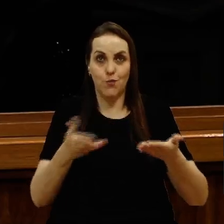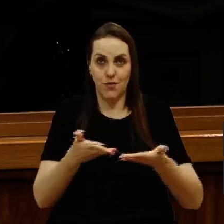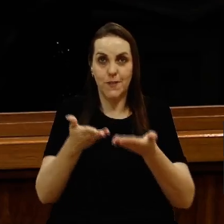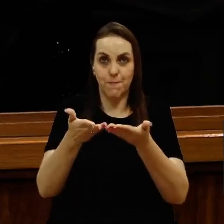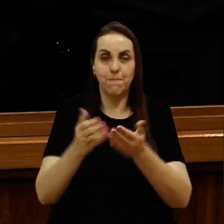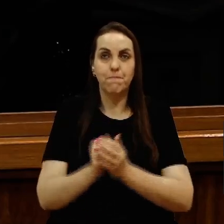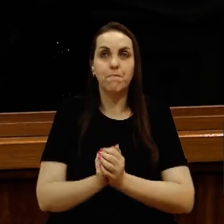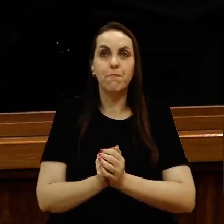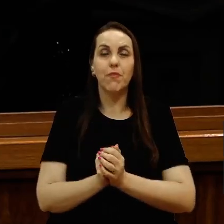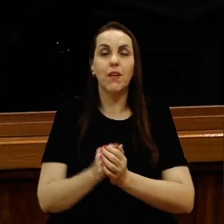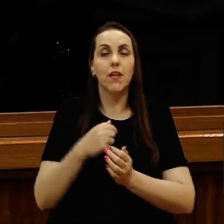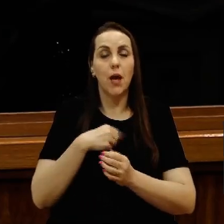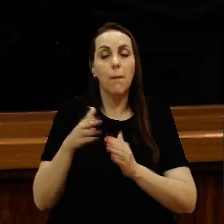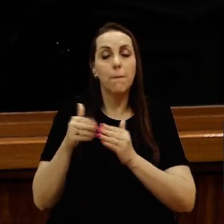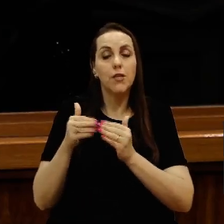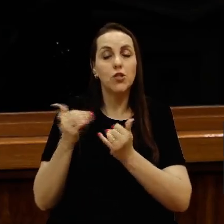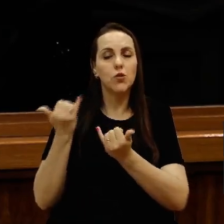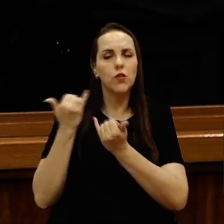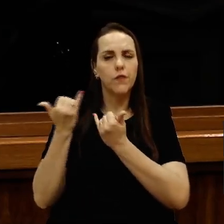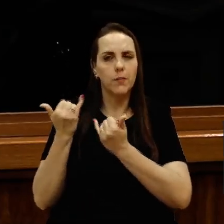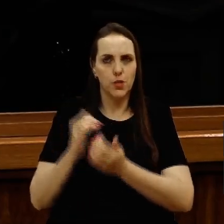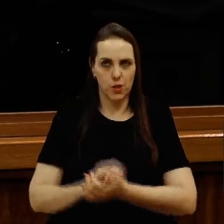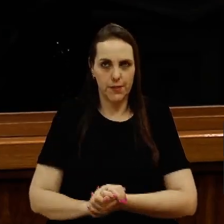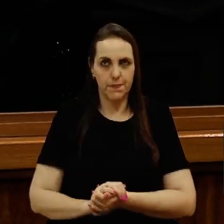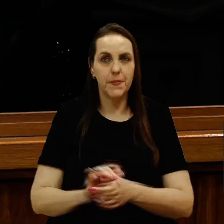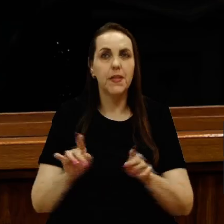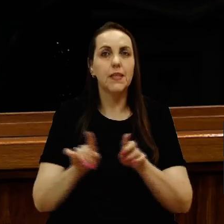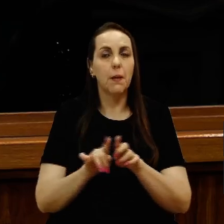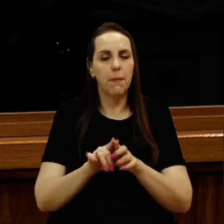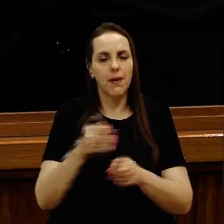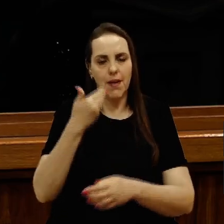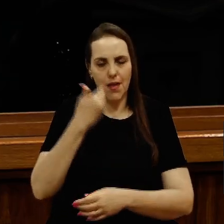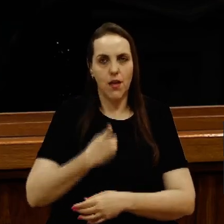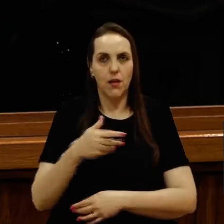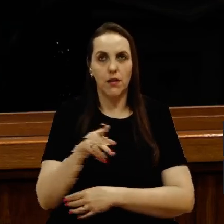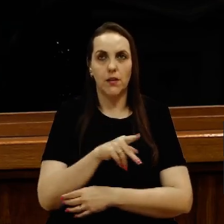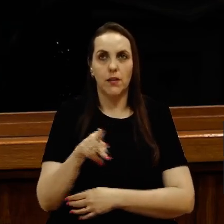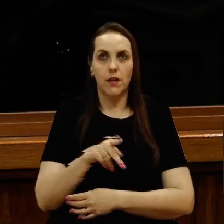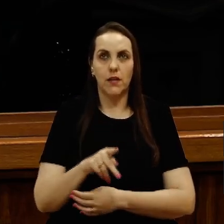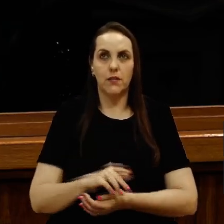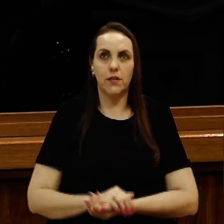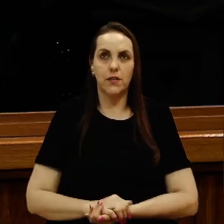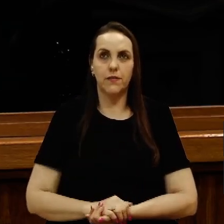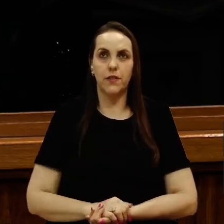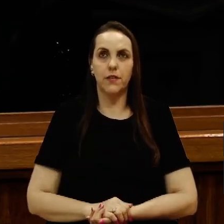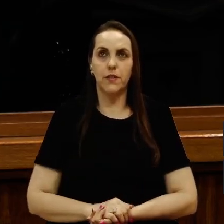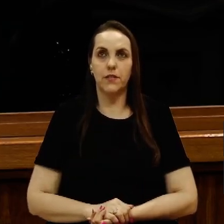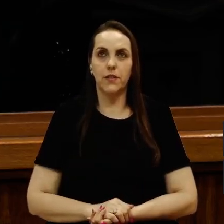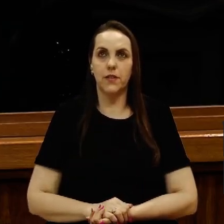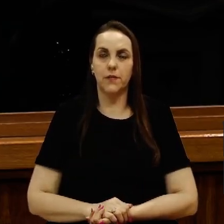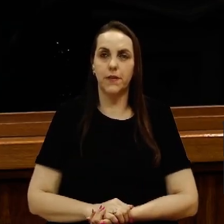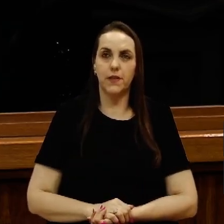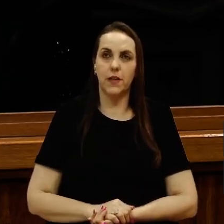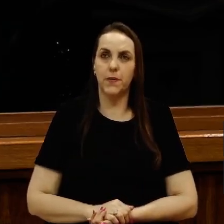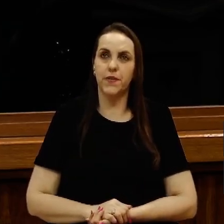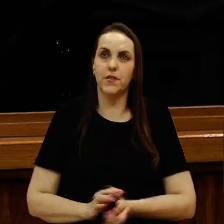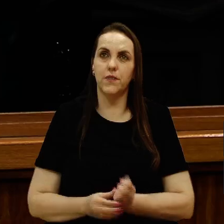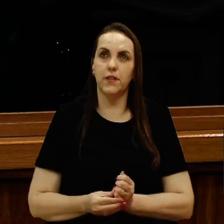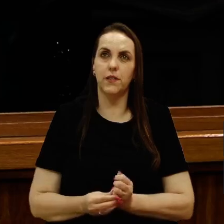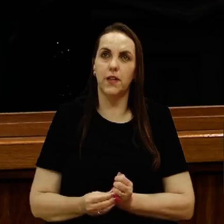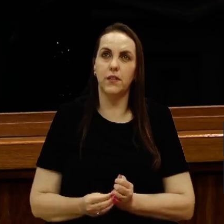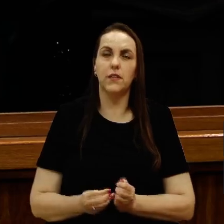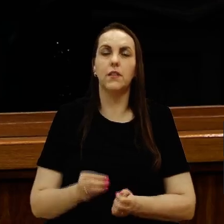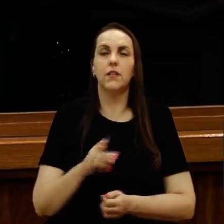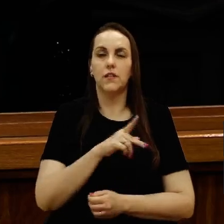de informação. Também, como professora, em licença nesse momento, mas a gente